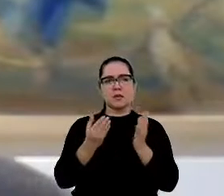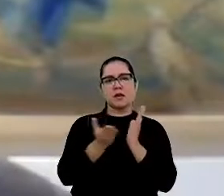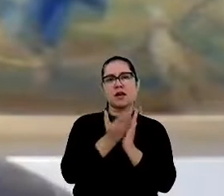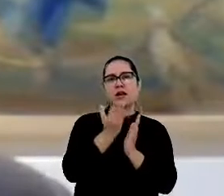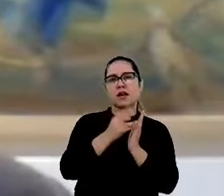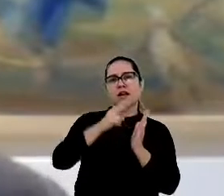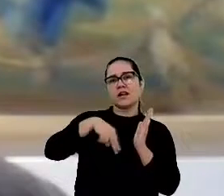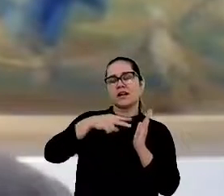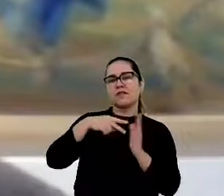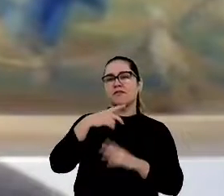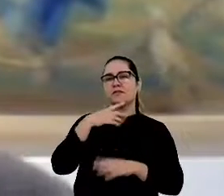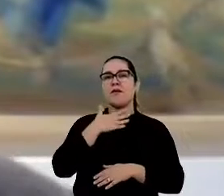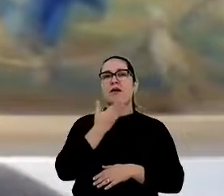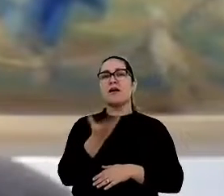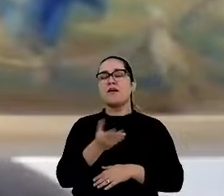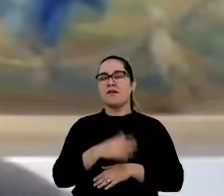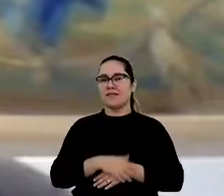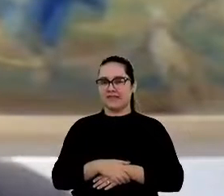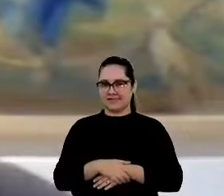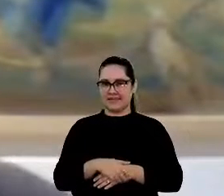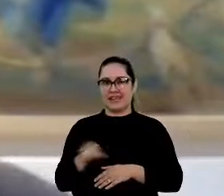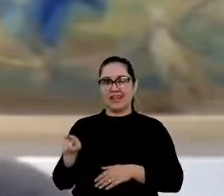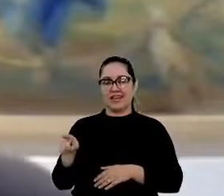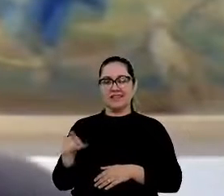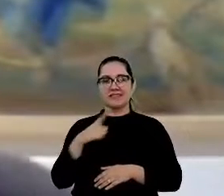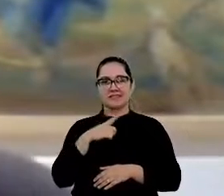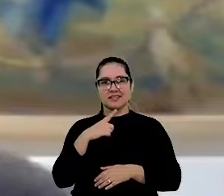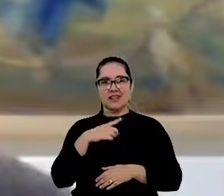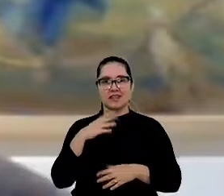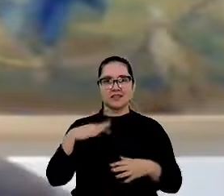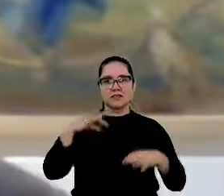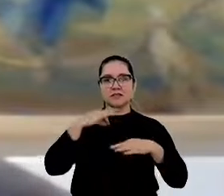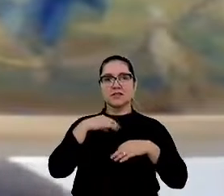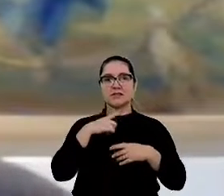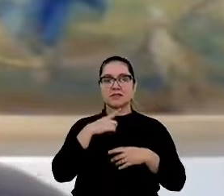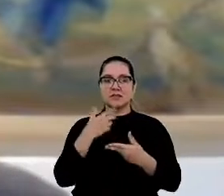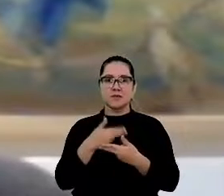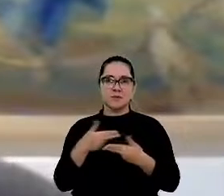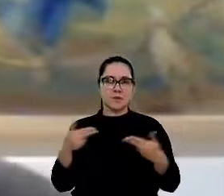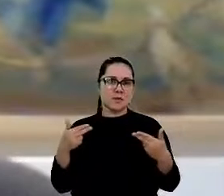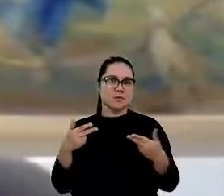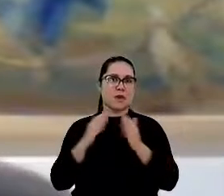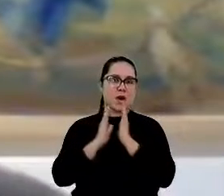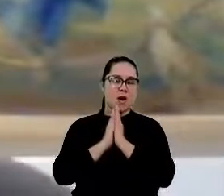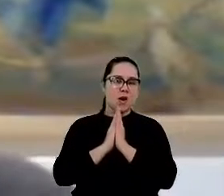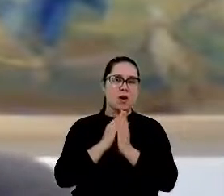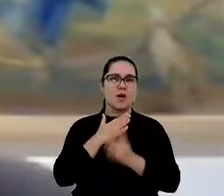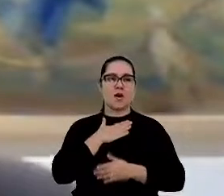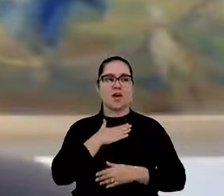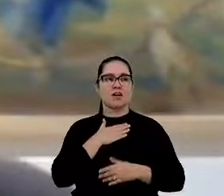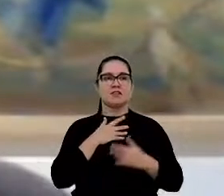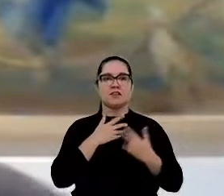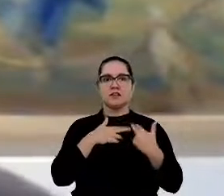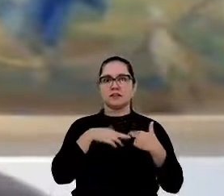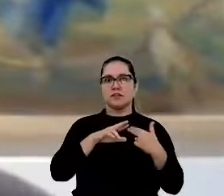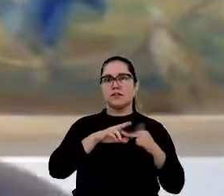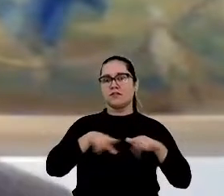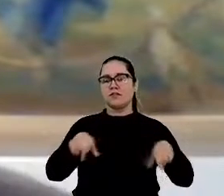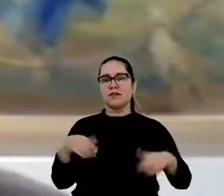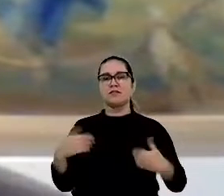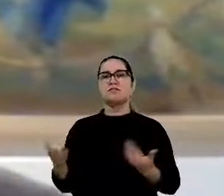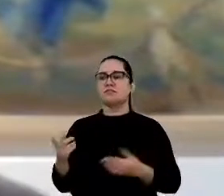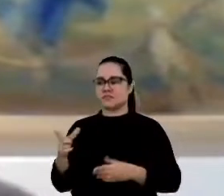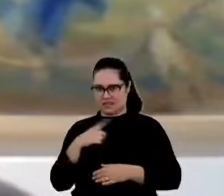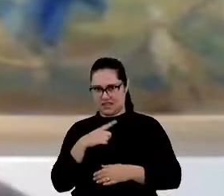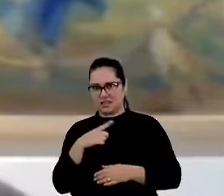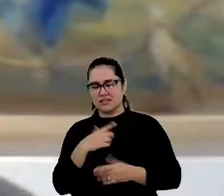lendo. Então, essa mudança que o André falou aí da grade curricular, ela tem que acontecer. Isso a gente tem que falar nos hospitais, tem que